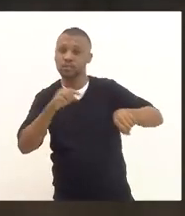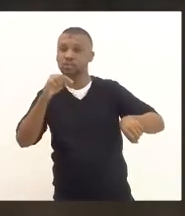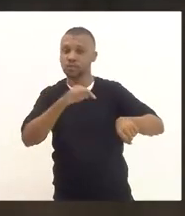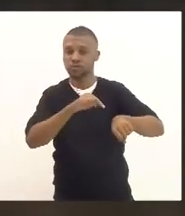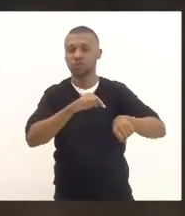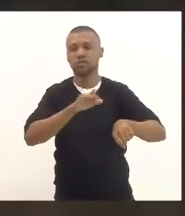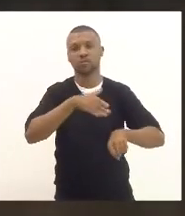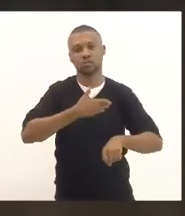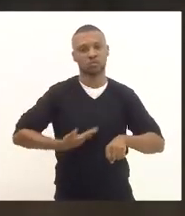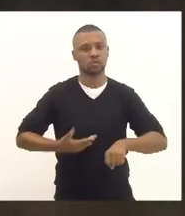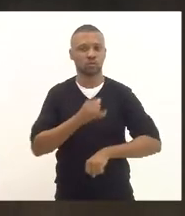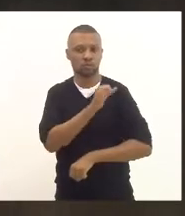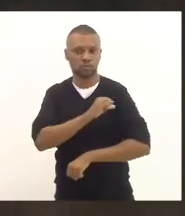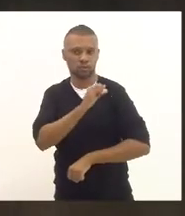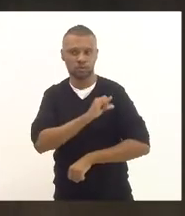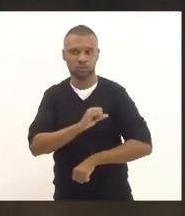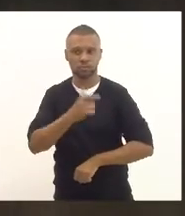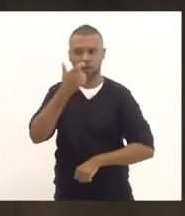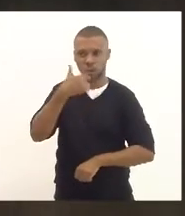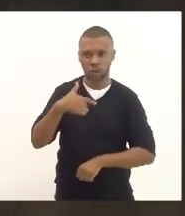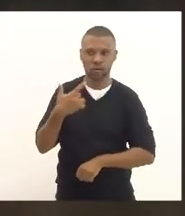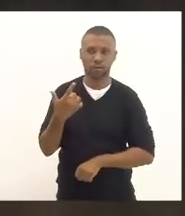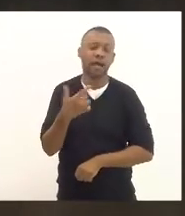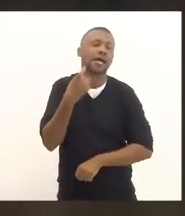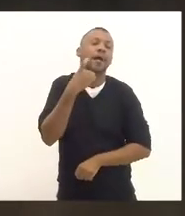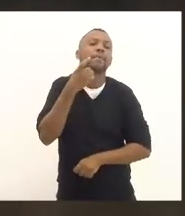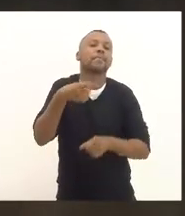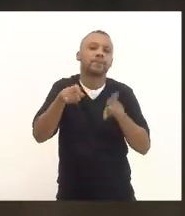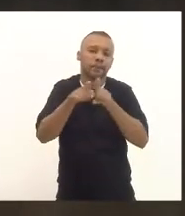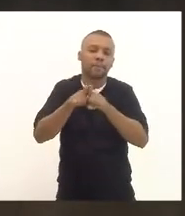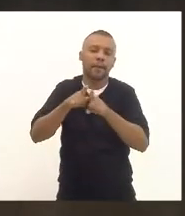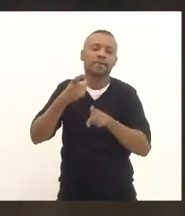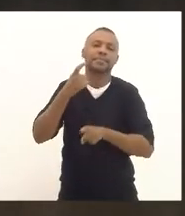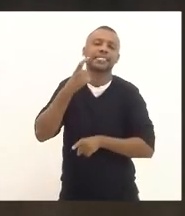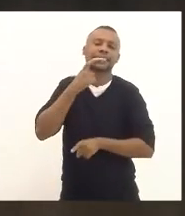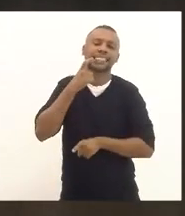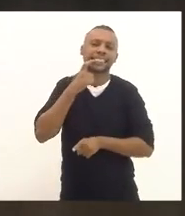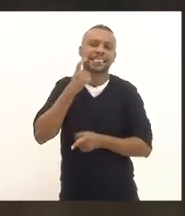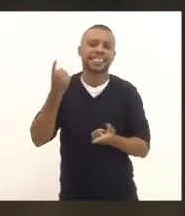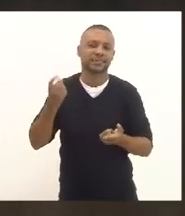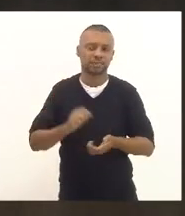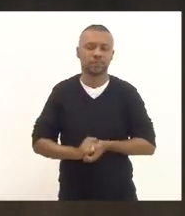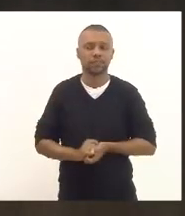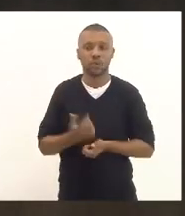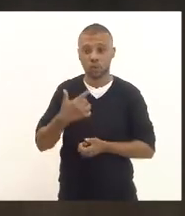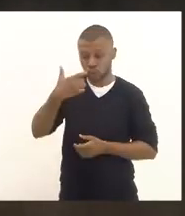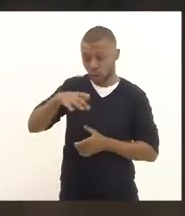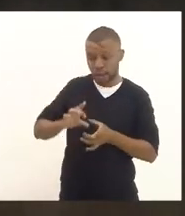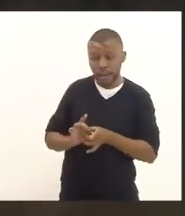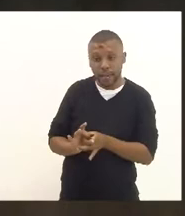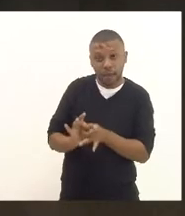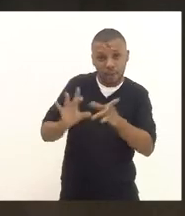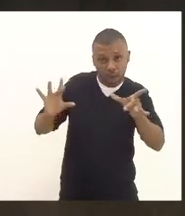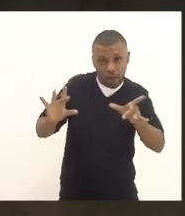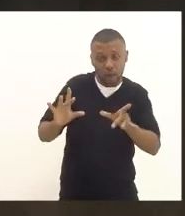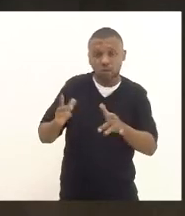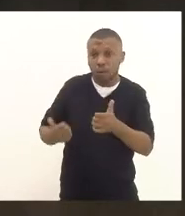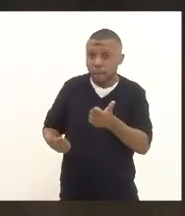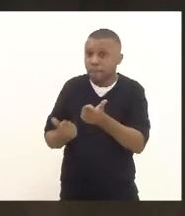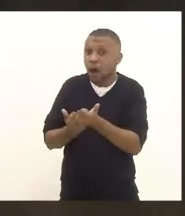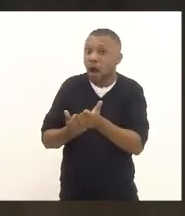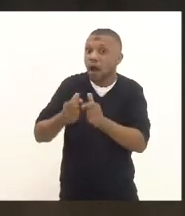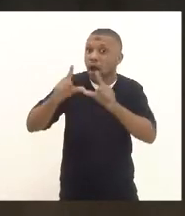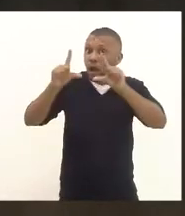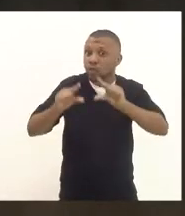eu como liberar plástica também eu como liberar o sou a favor da redução de imposto a